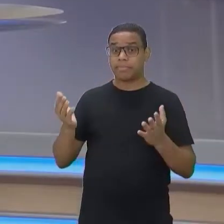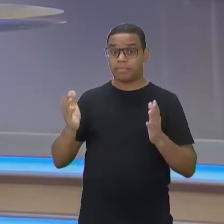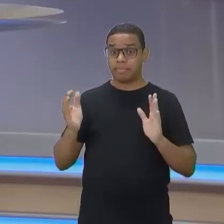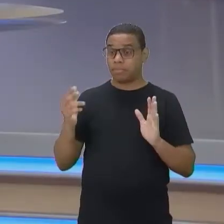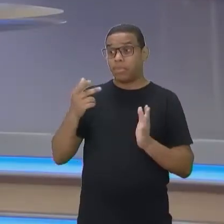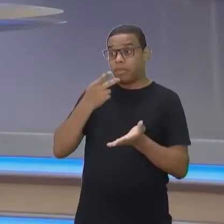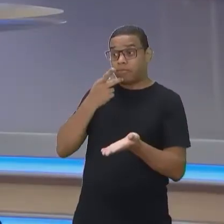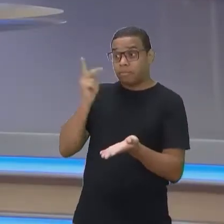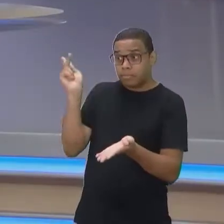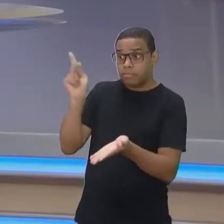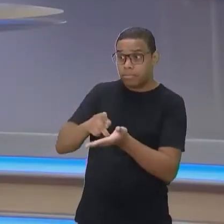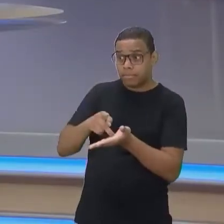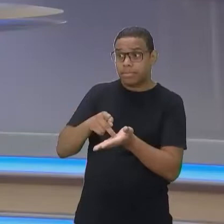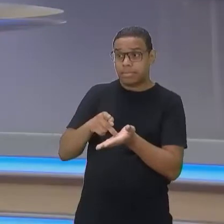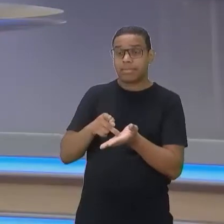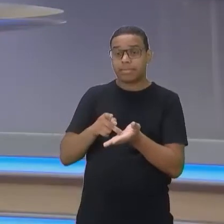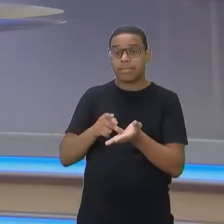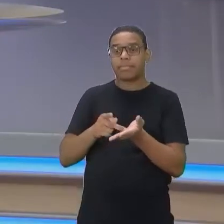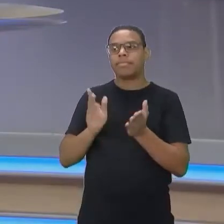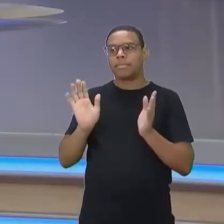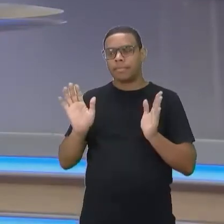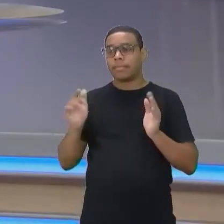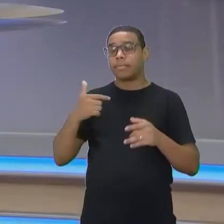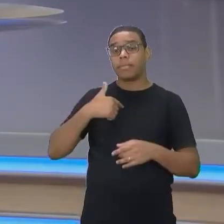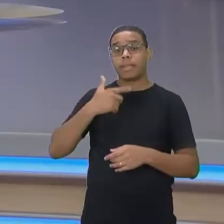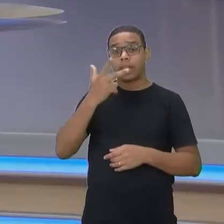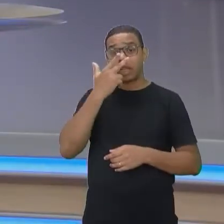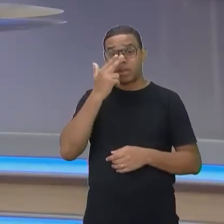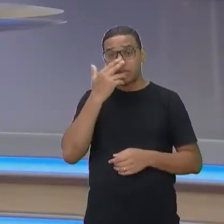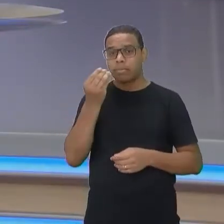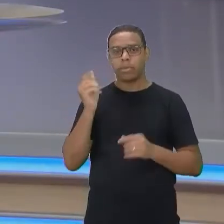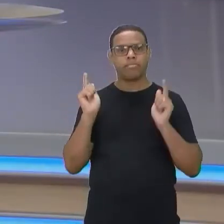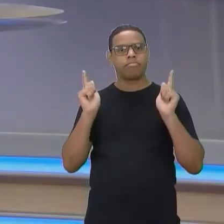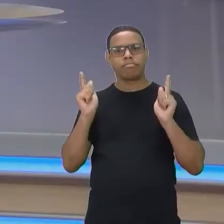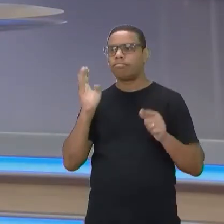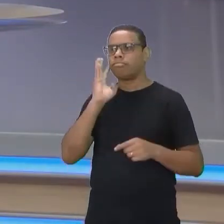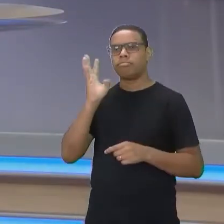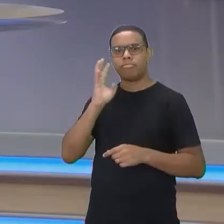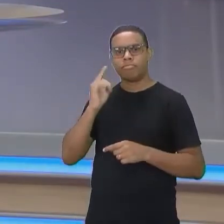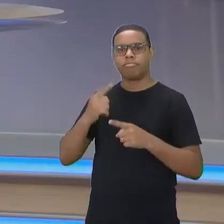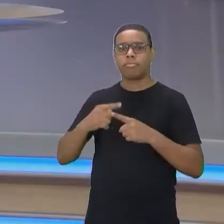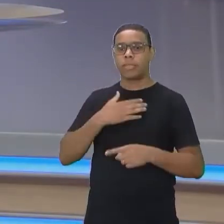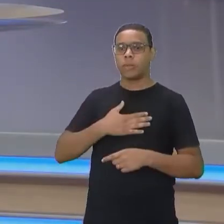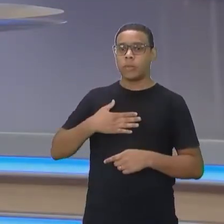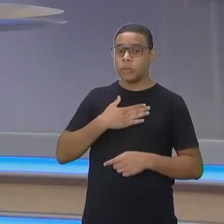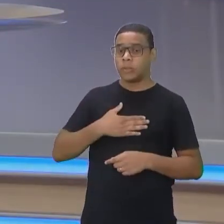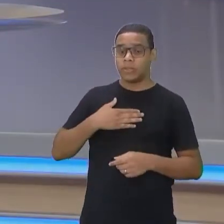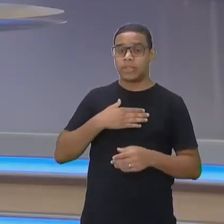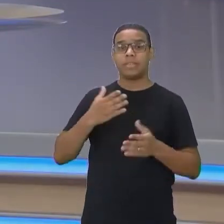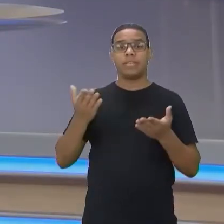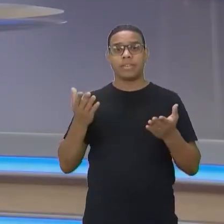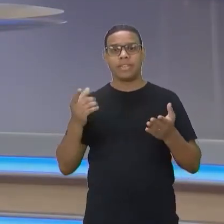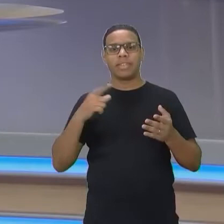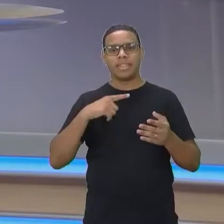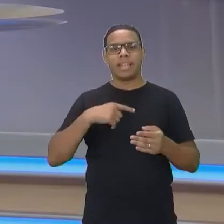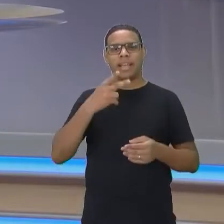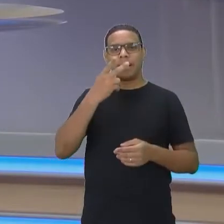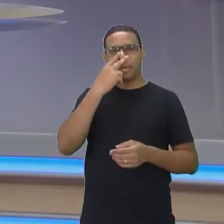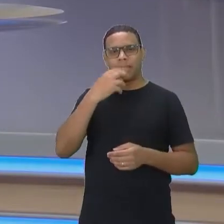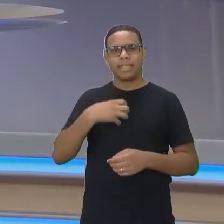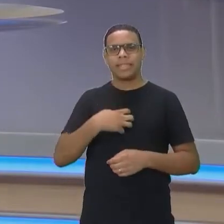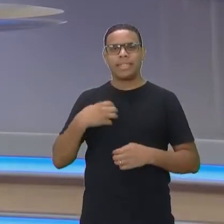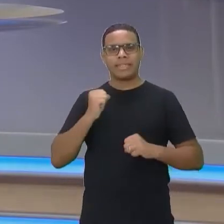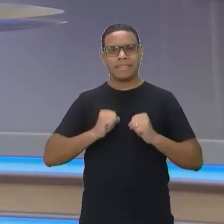Sendo muito honesta, eu acho que é muito divertido. Não vamos dizer que não dá aquele frio na barriga de,